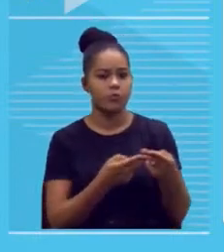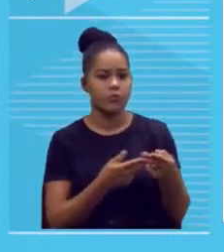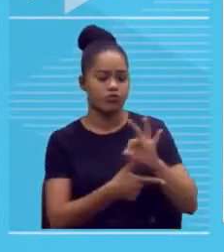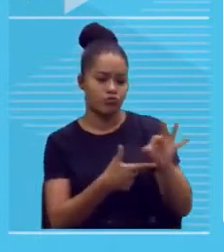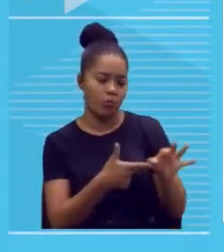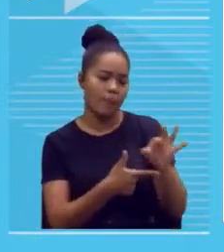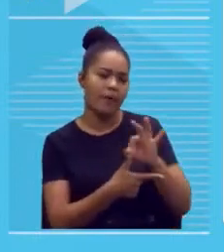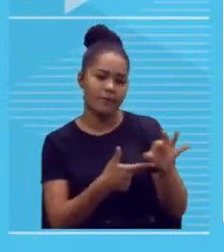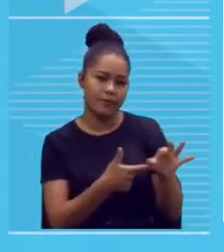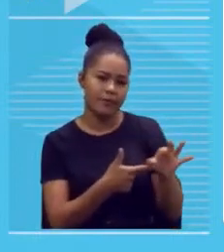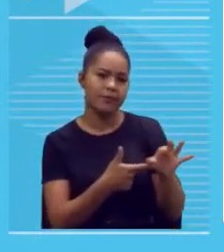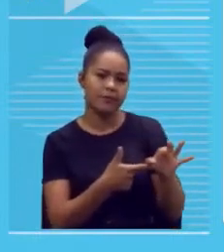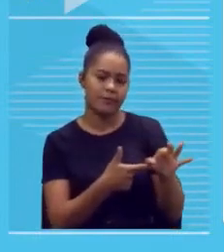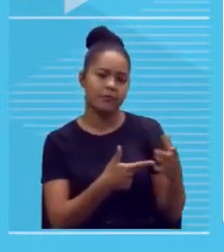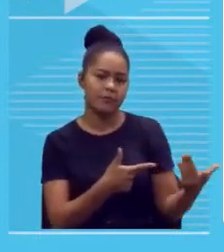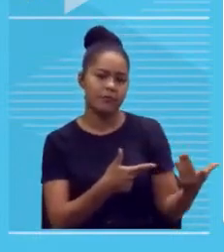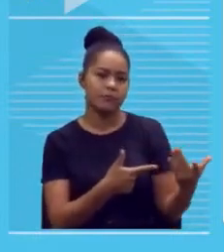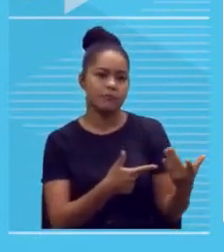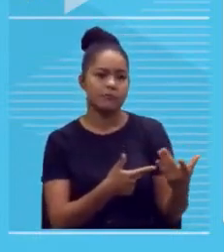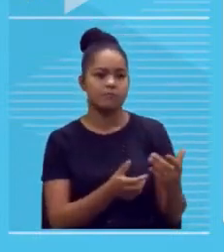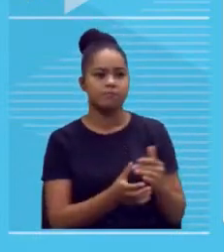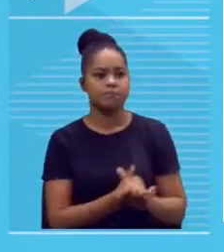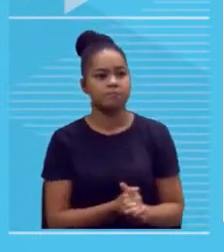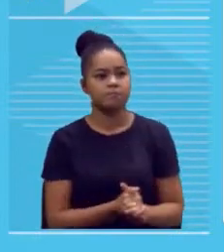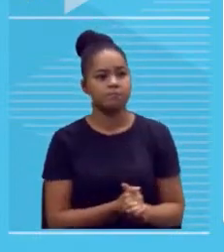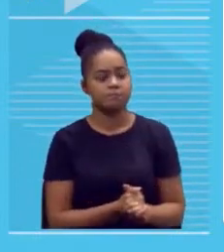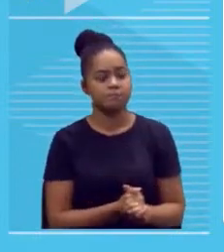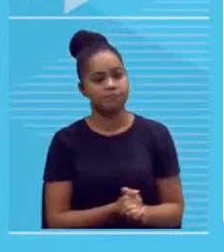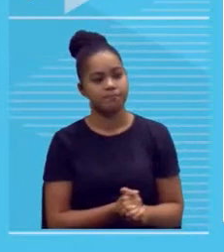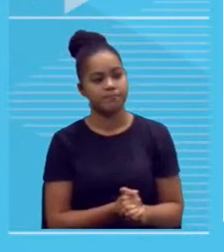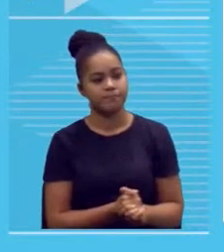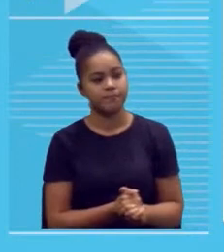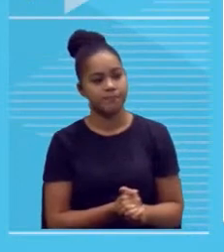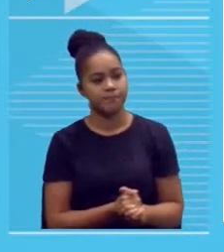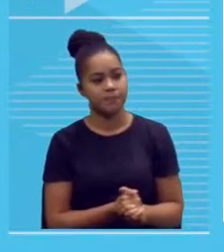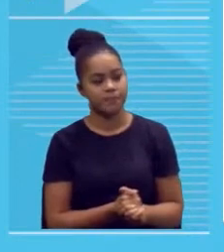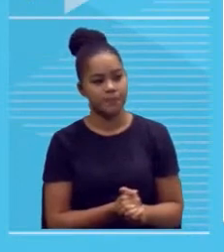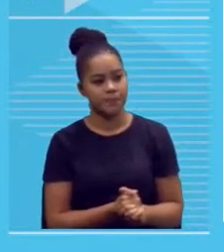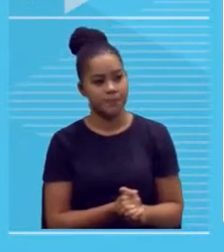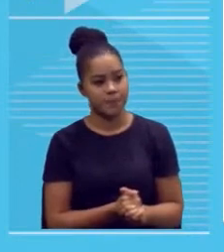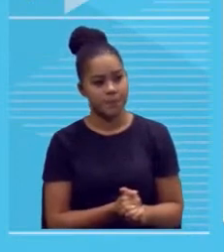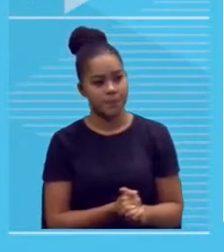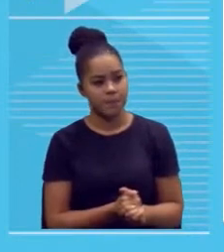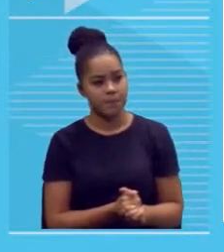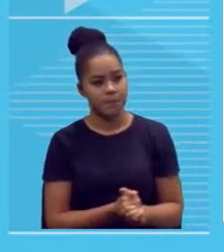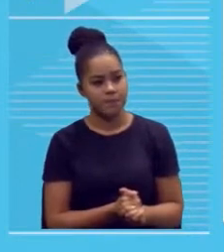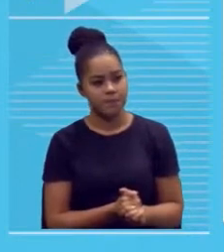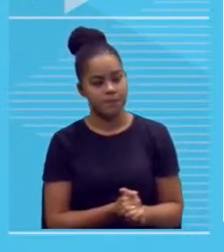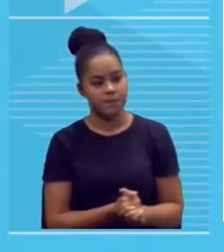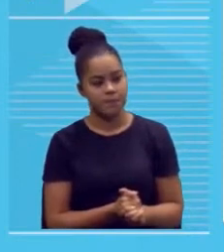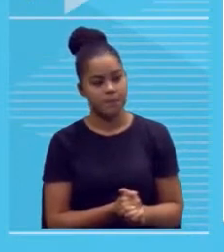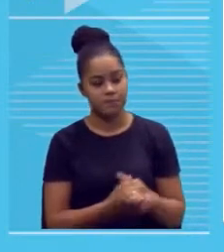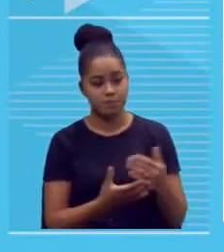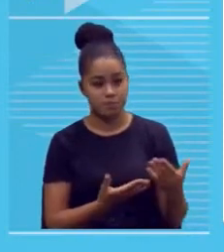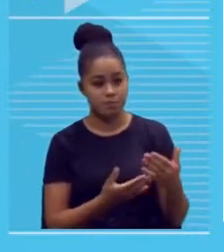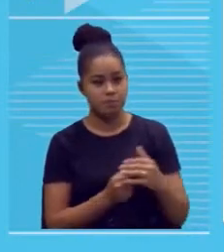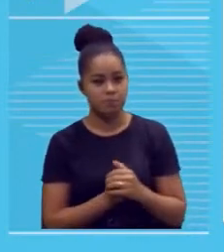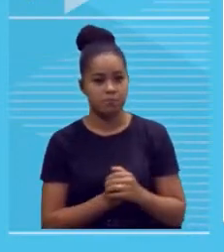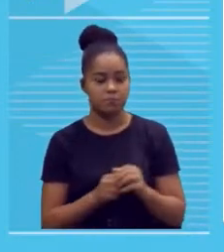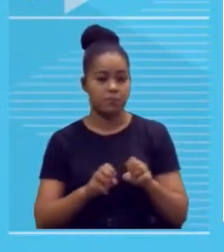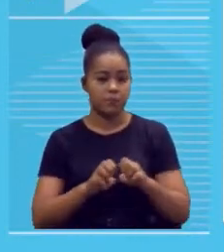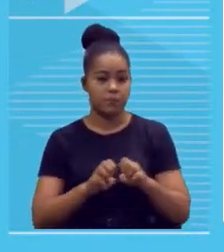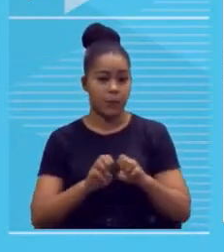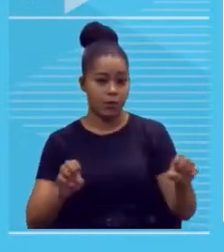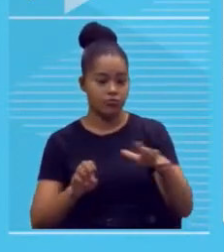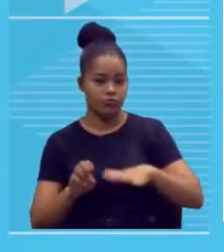nós acabamos de visualizar. Na nossa situação, eu acabei de presenciar com você que a equação